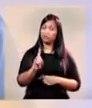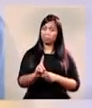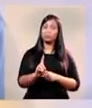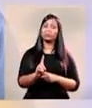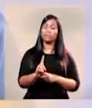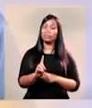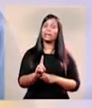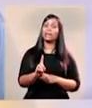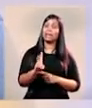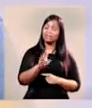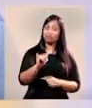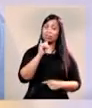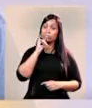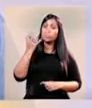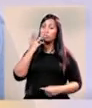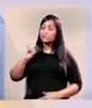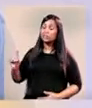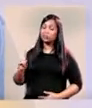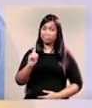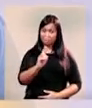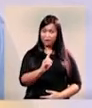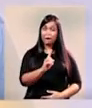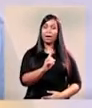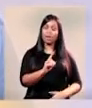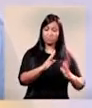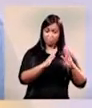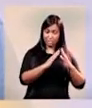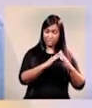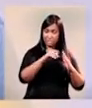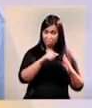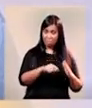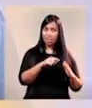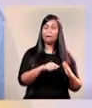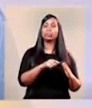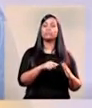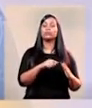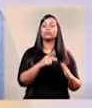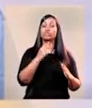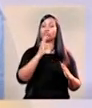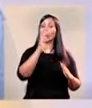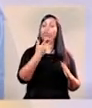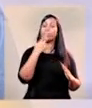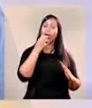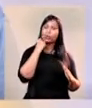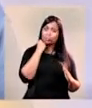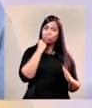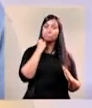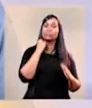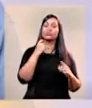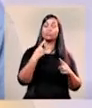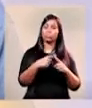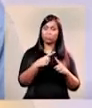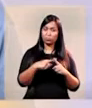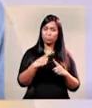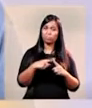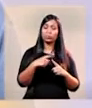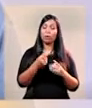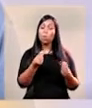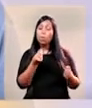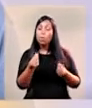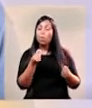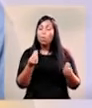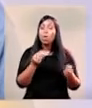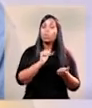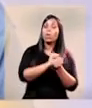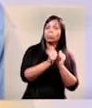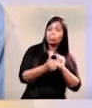fazer... a criança vai na casa dos futuros pais adotivos, né? Para estar vendo como